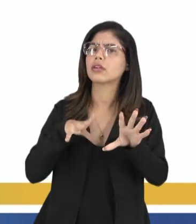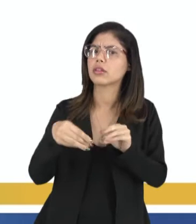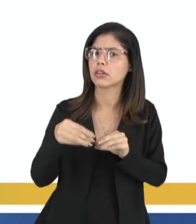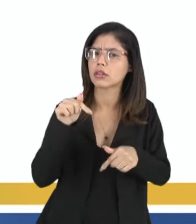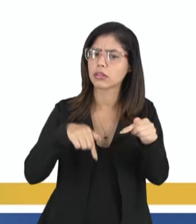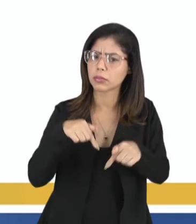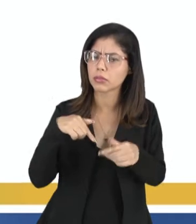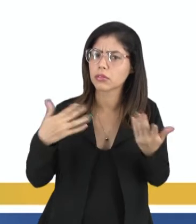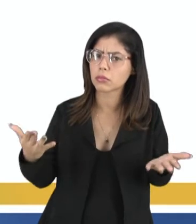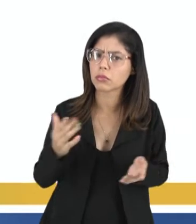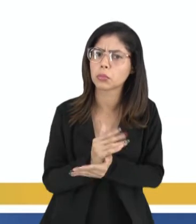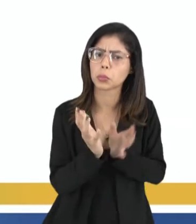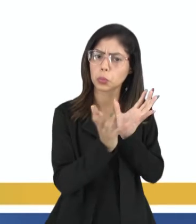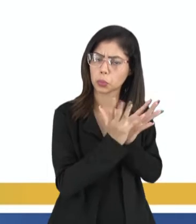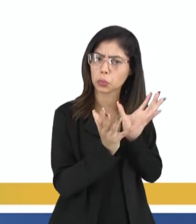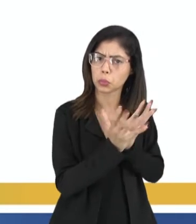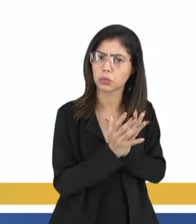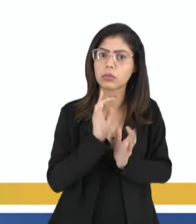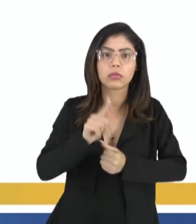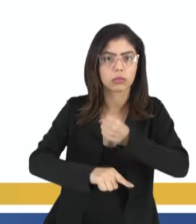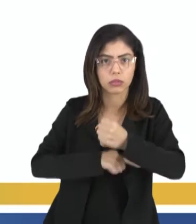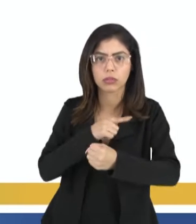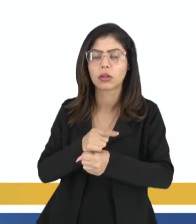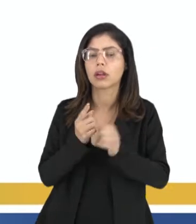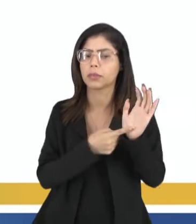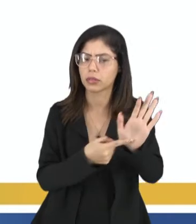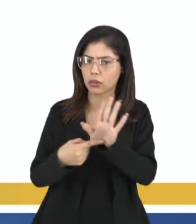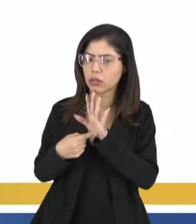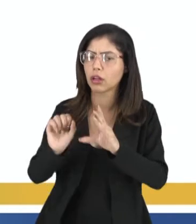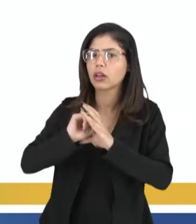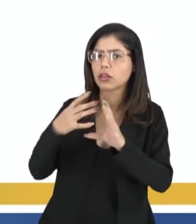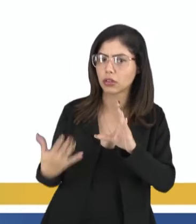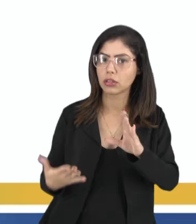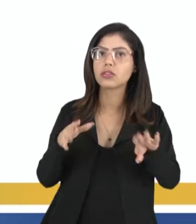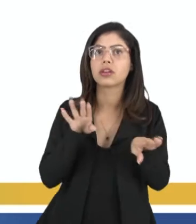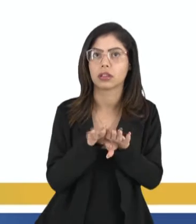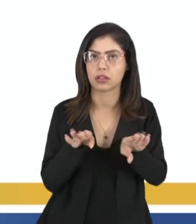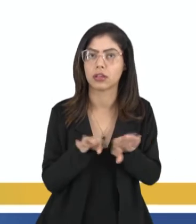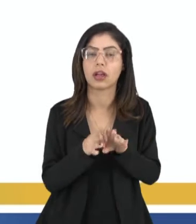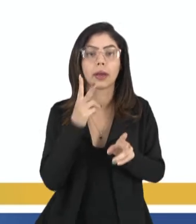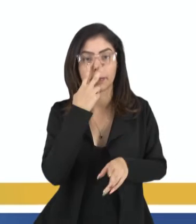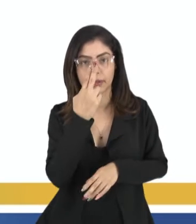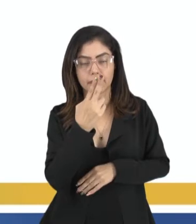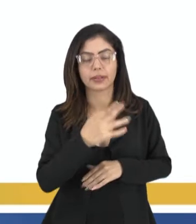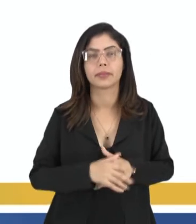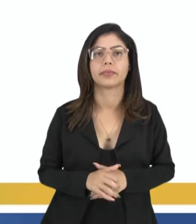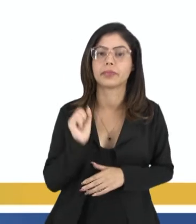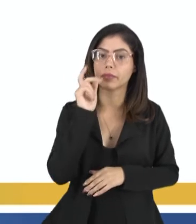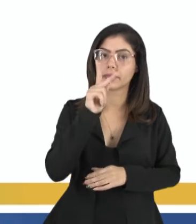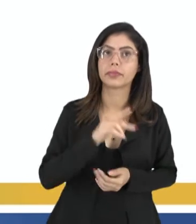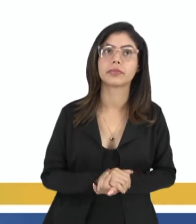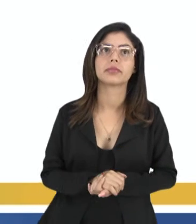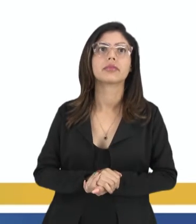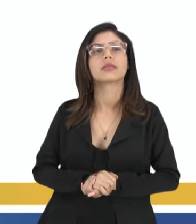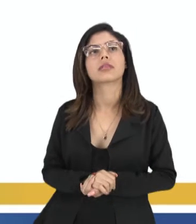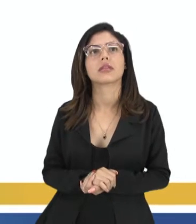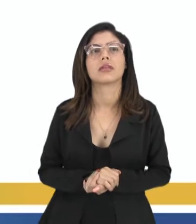químico? De um conjunto de átomos que vão apresentar características semelhantes, ok?